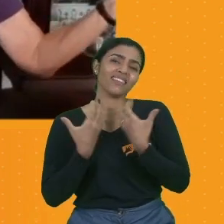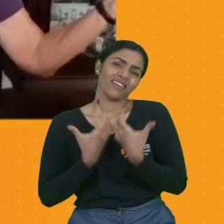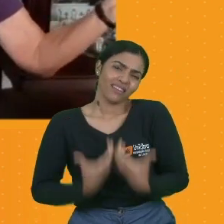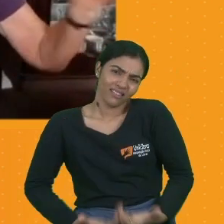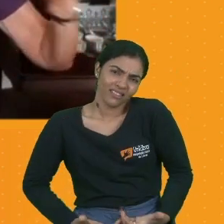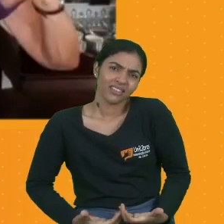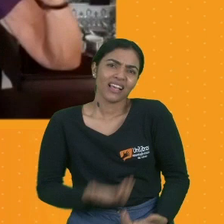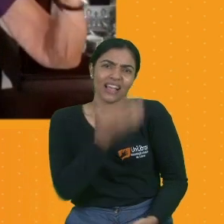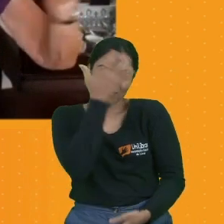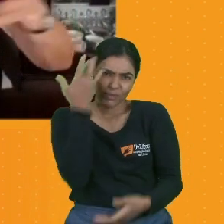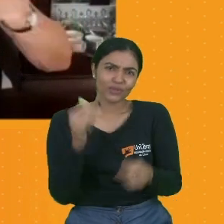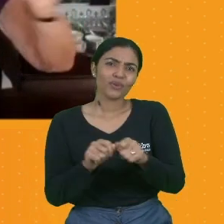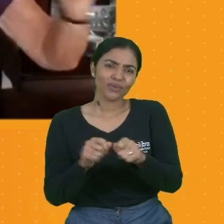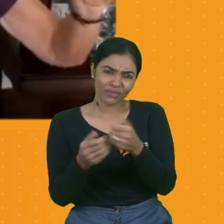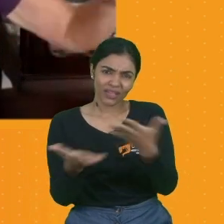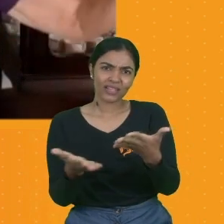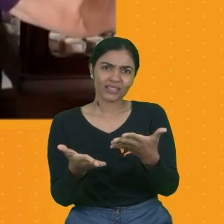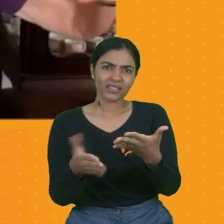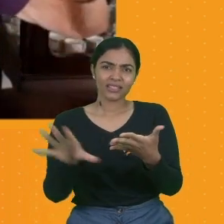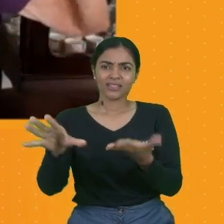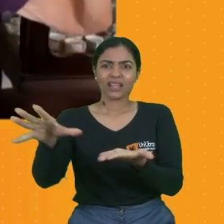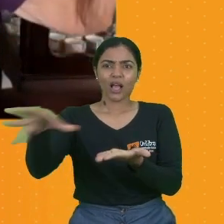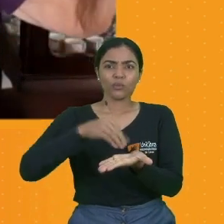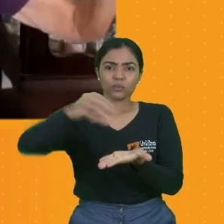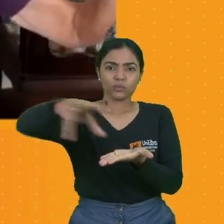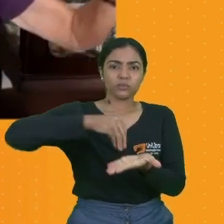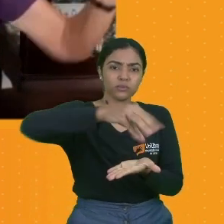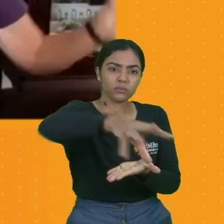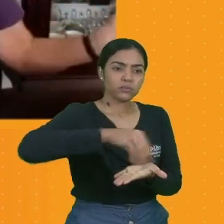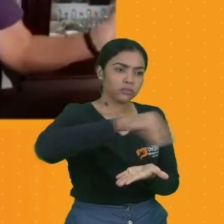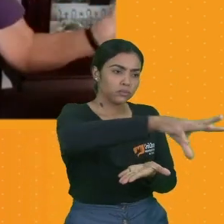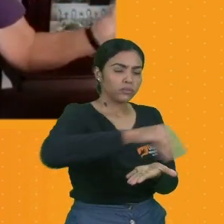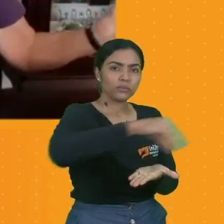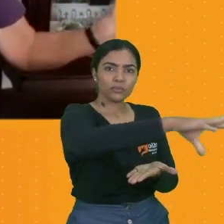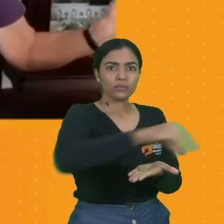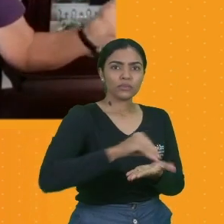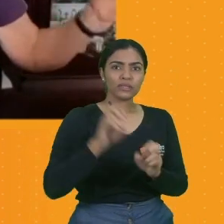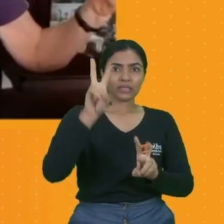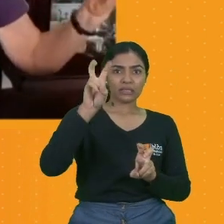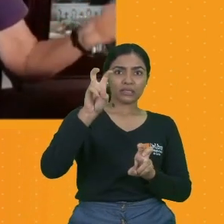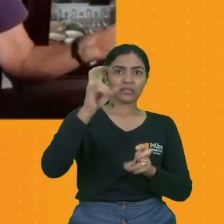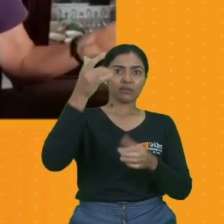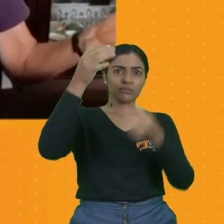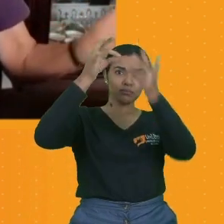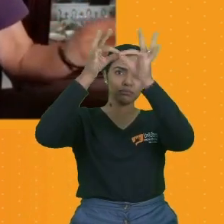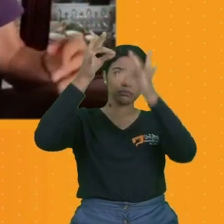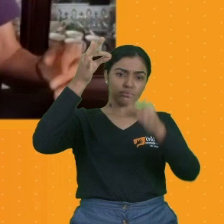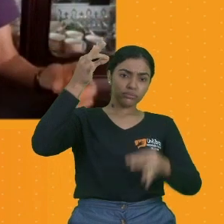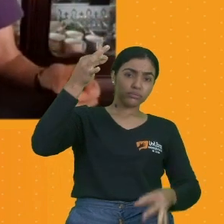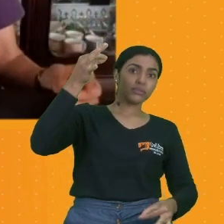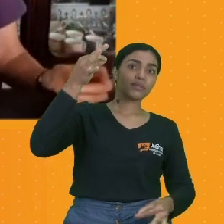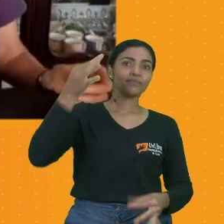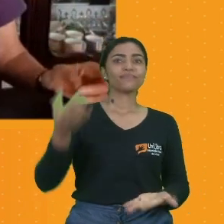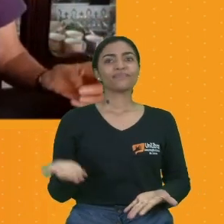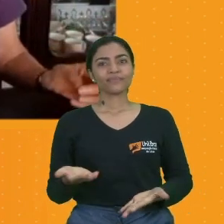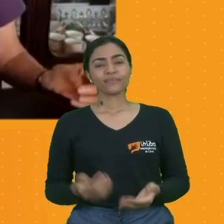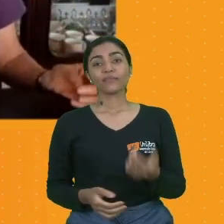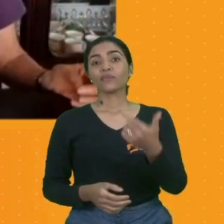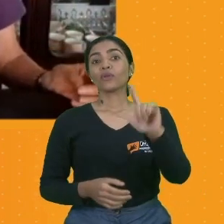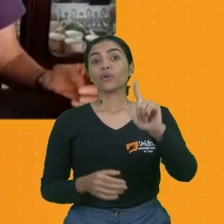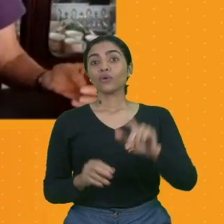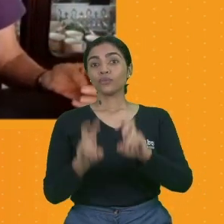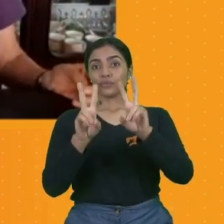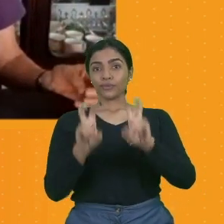pesquisa que estou sozinha estou com ele disse então jamais outro item